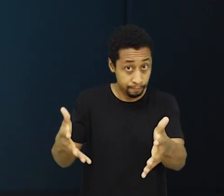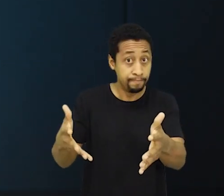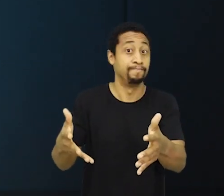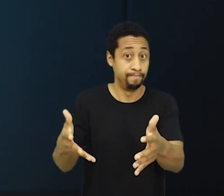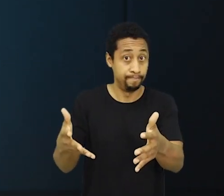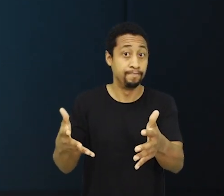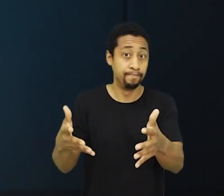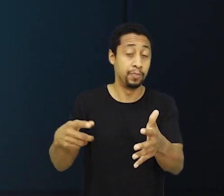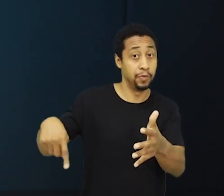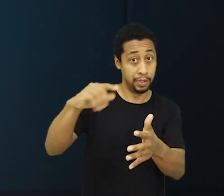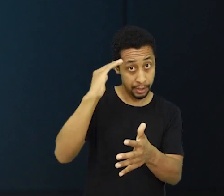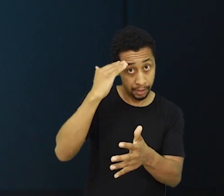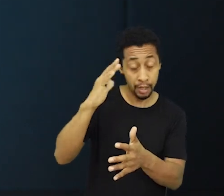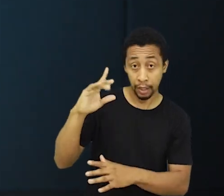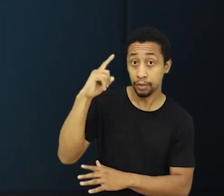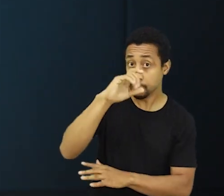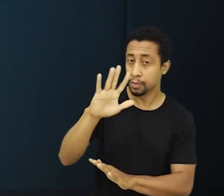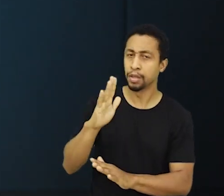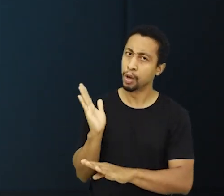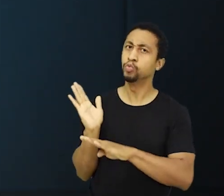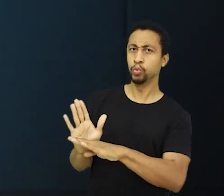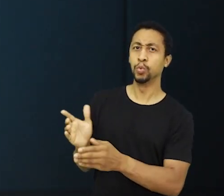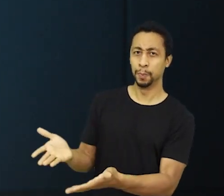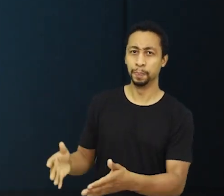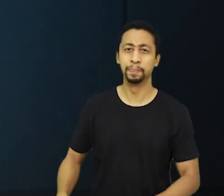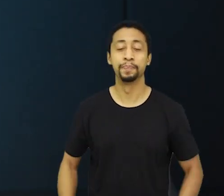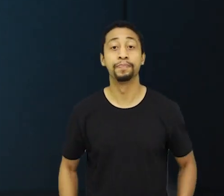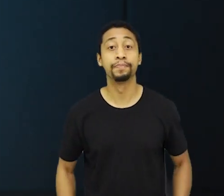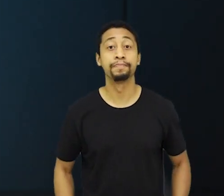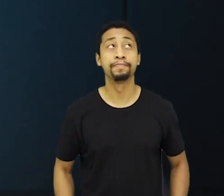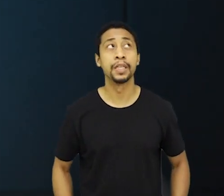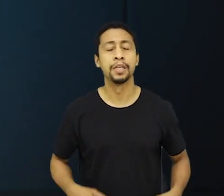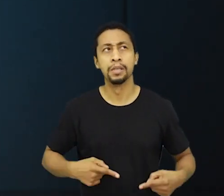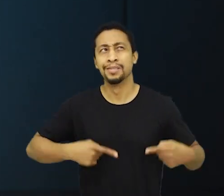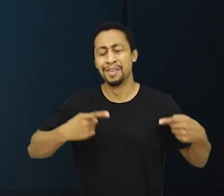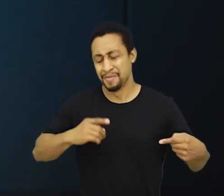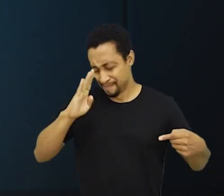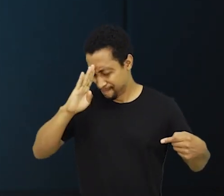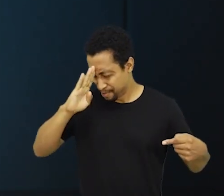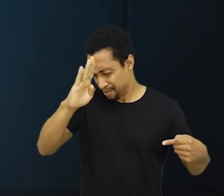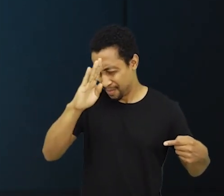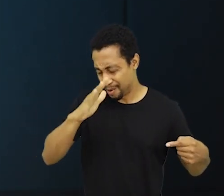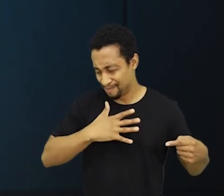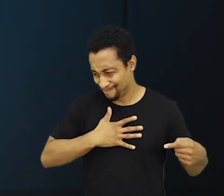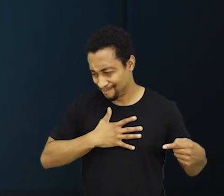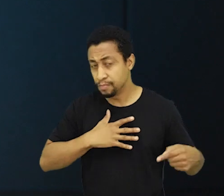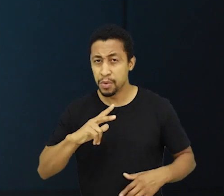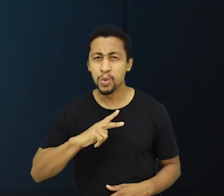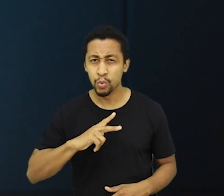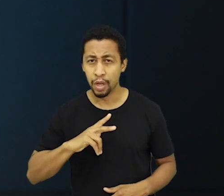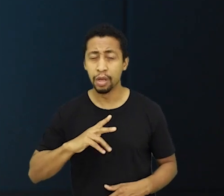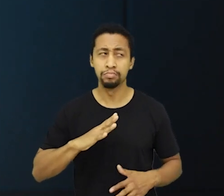tenha sido a grande contribuição. O principal desafio era pessoal. Institucional também,